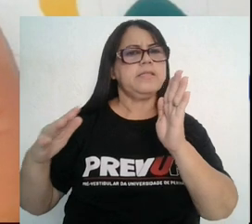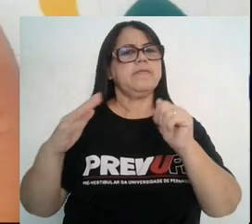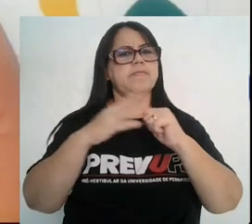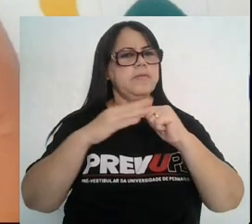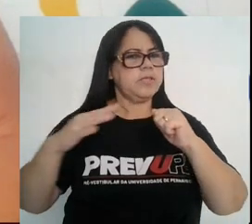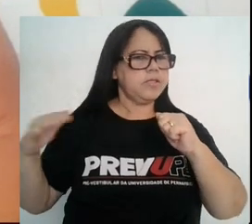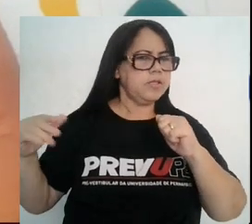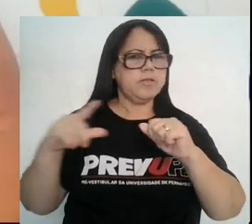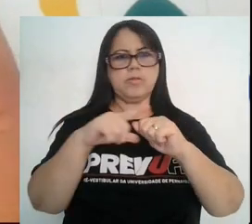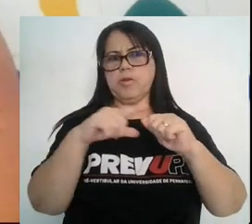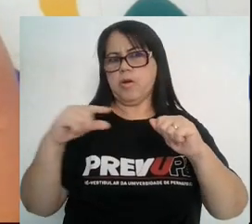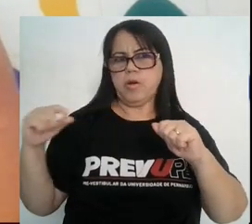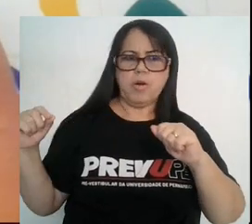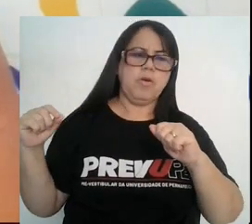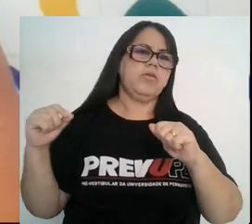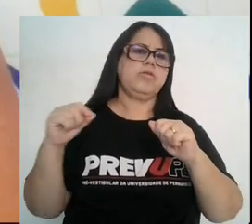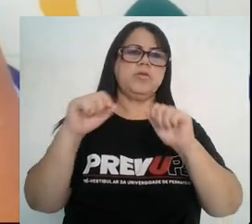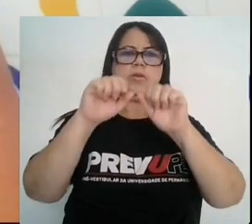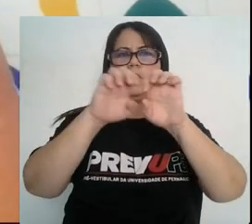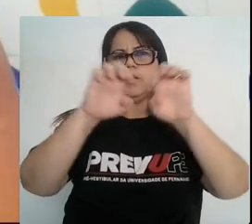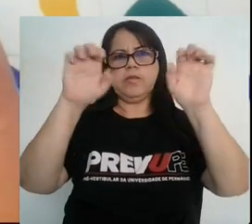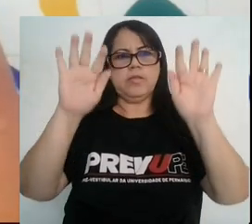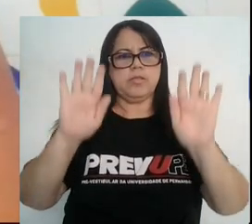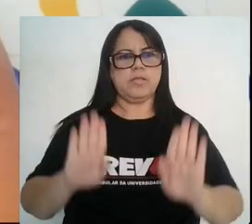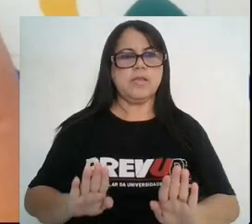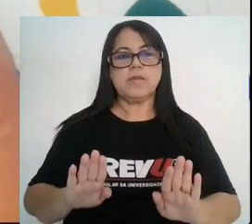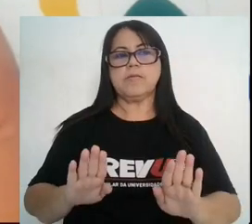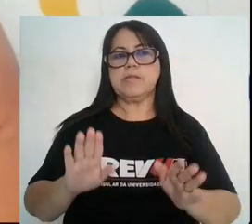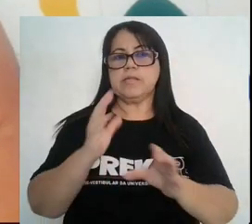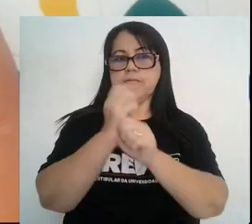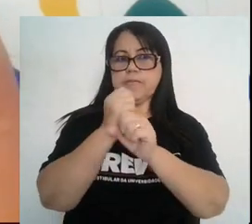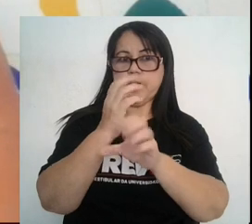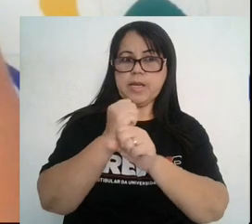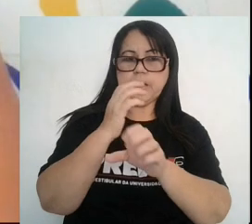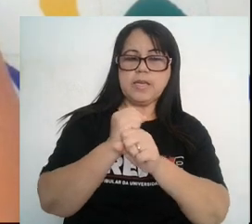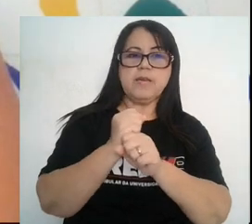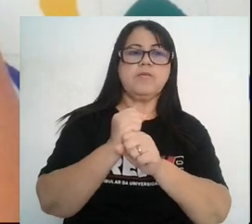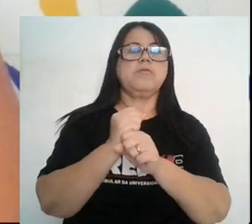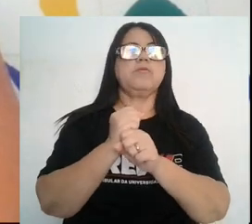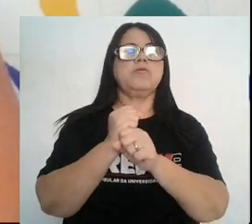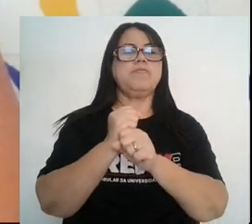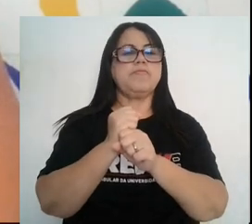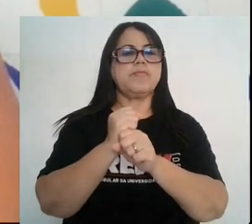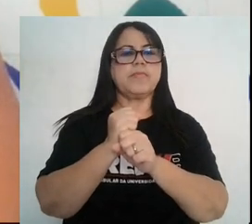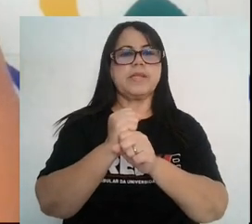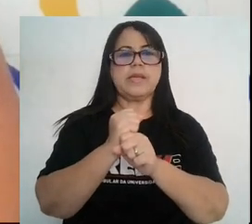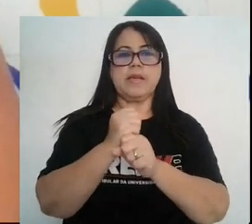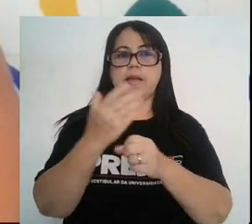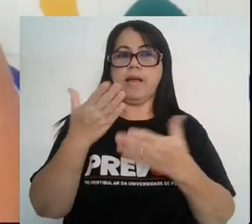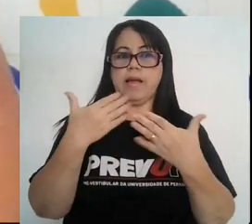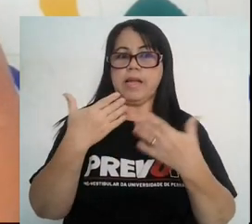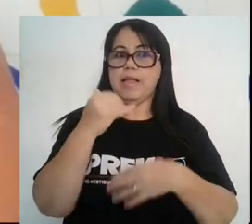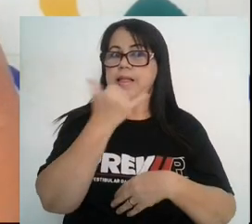concentrações, estequiometria, cálculos de reagentes e produtos em uma reação química, termoquímica, calor